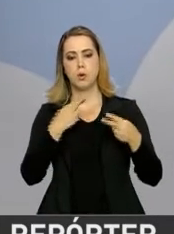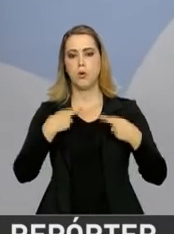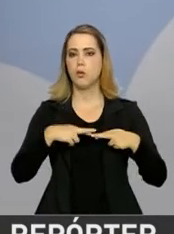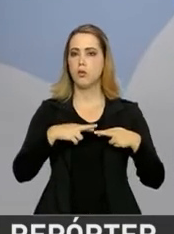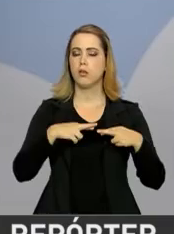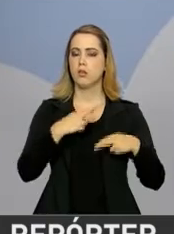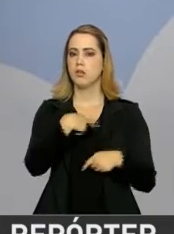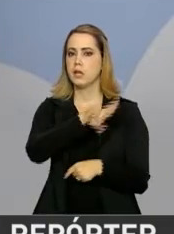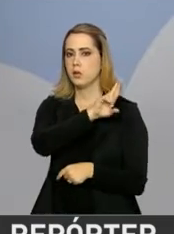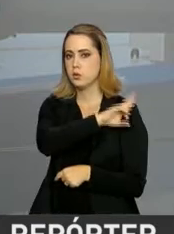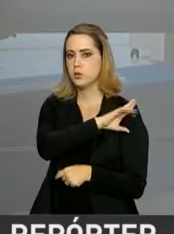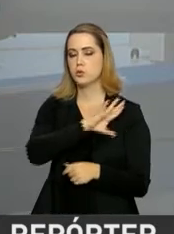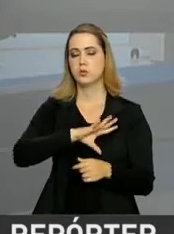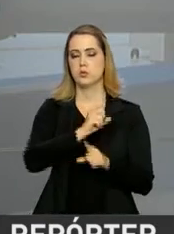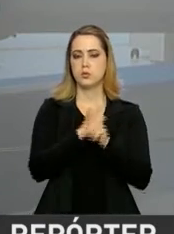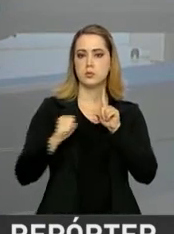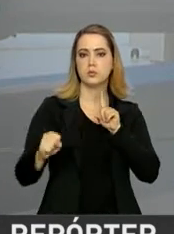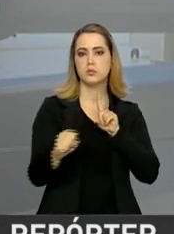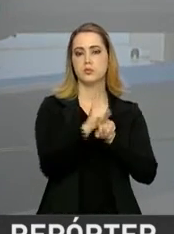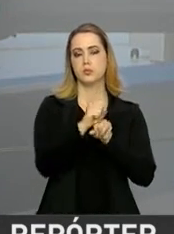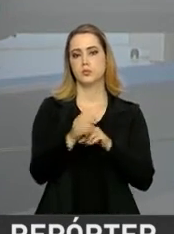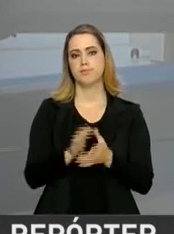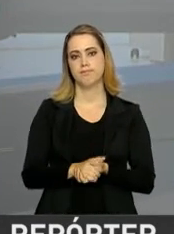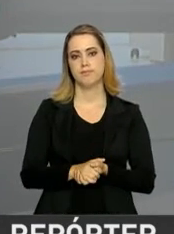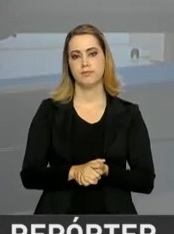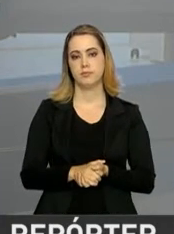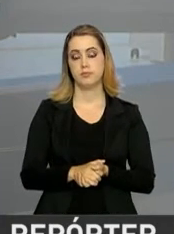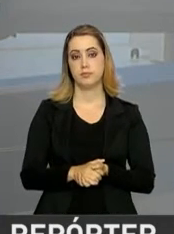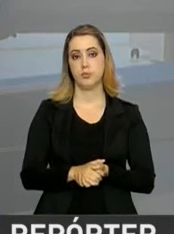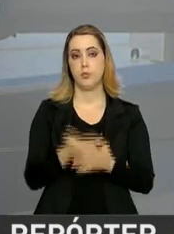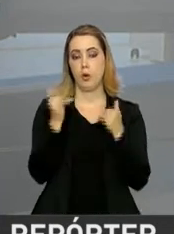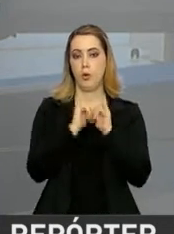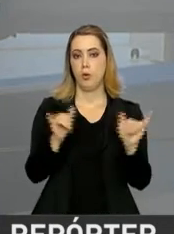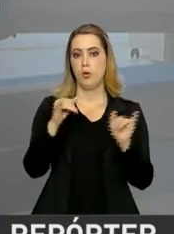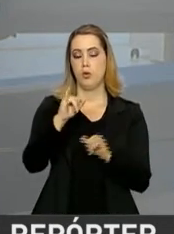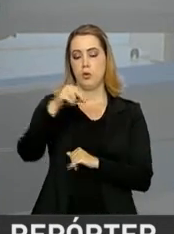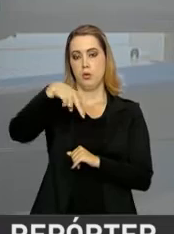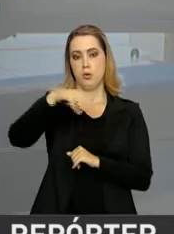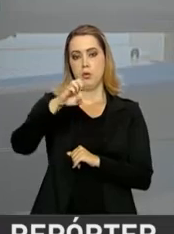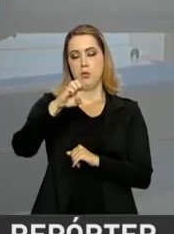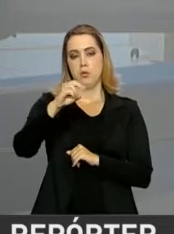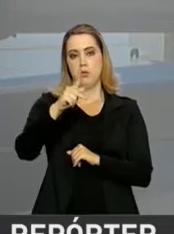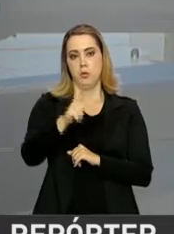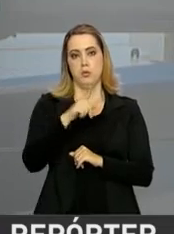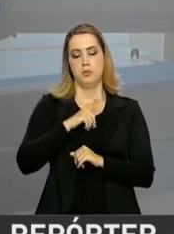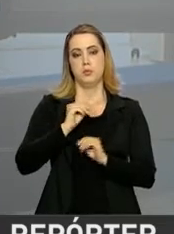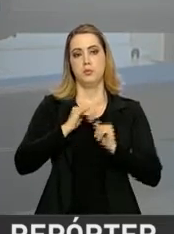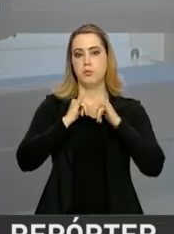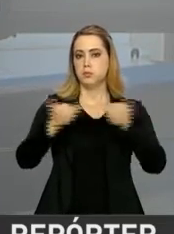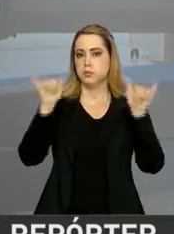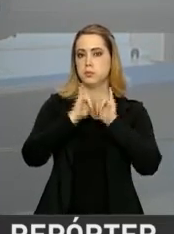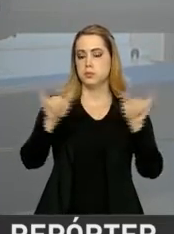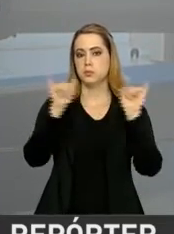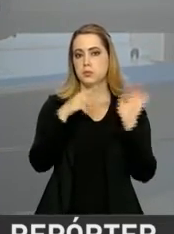disponibilização de serviços para a sociedade. O portal do INEP publicou há pouco o link para o candidato acessar o cartão de confirmação do